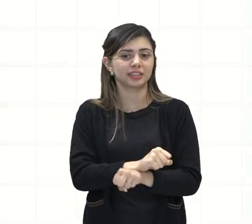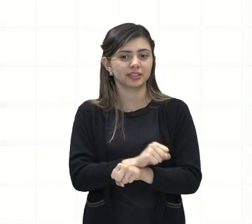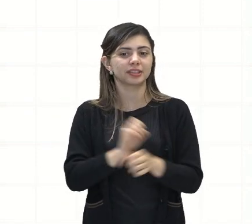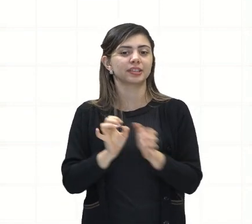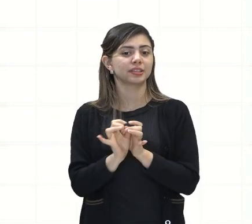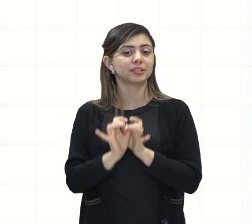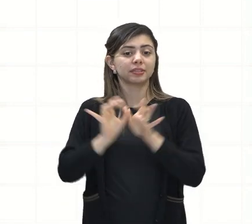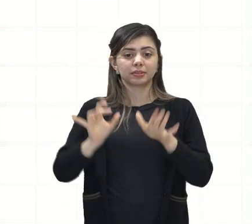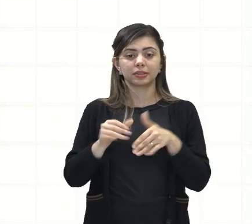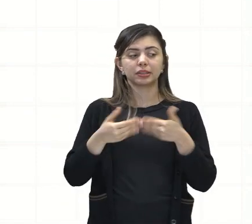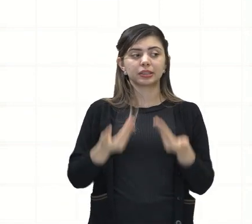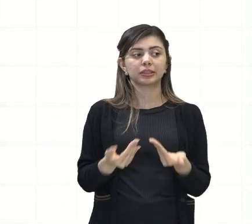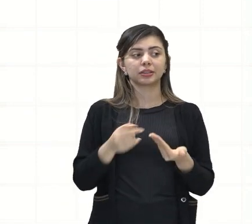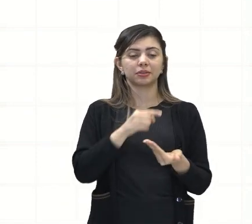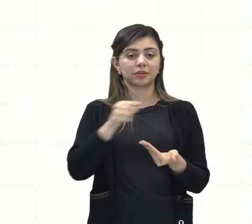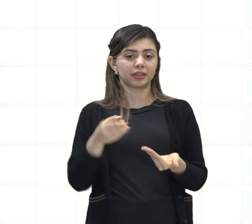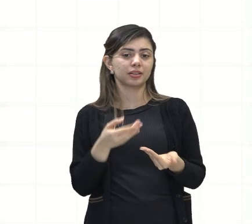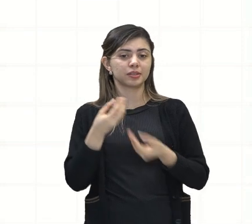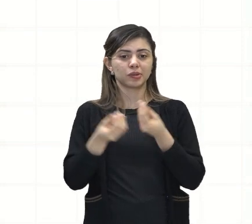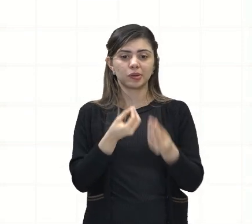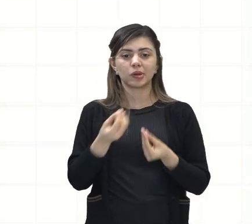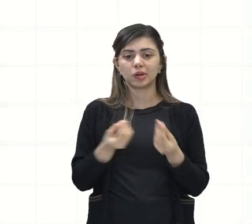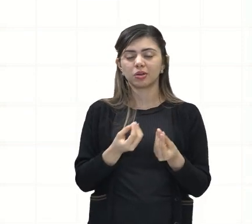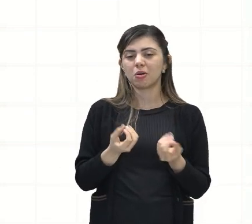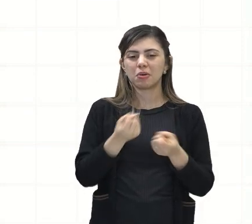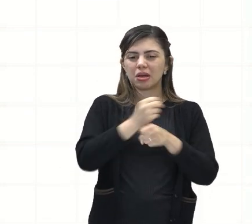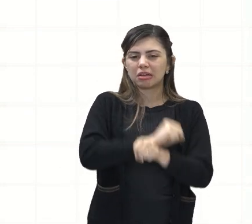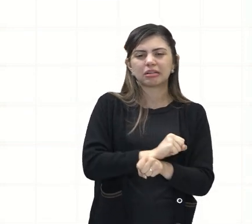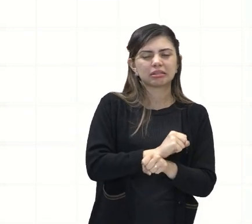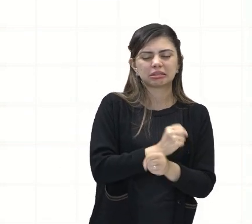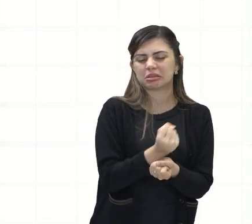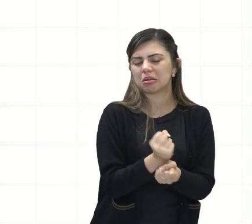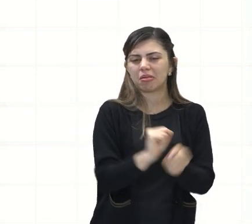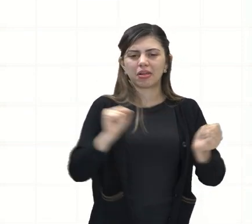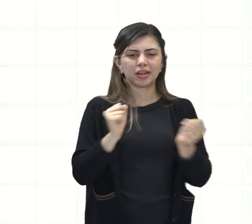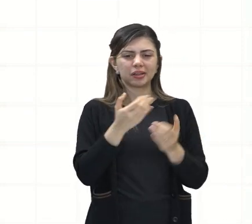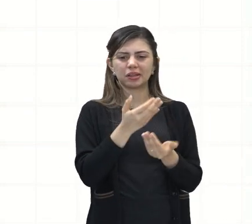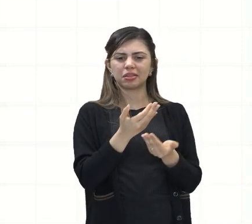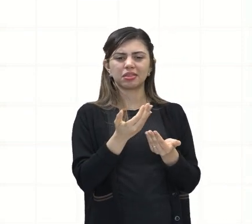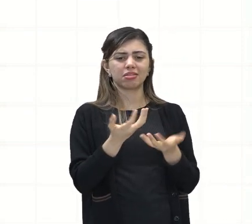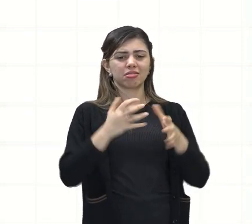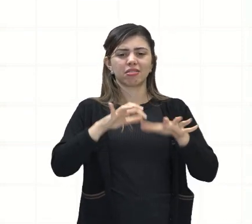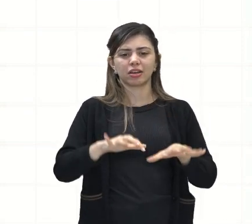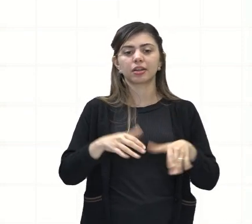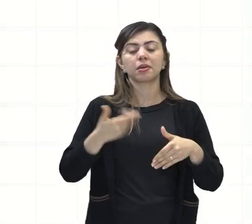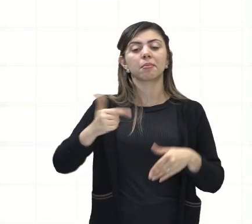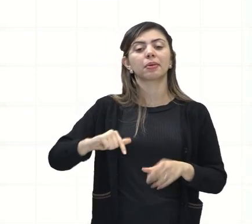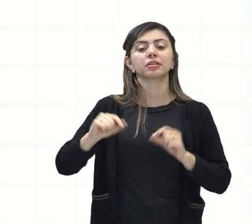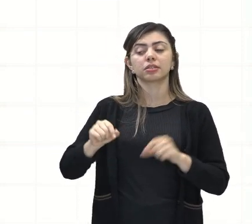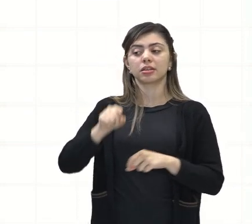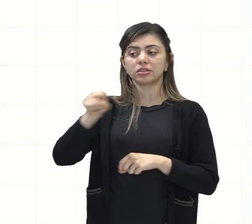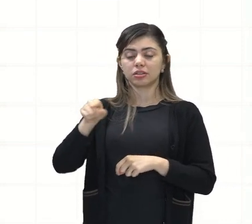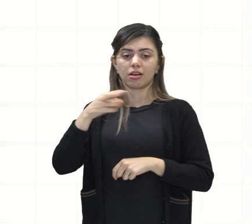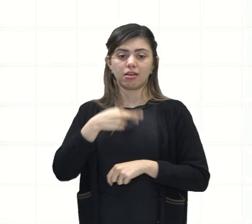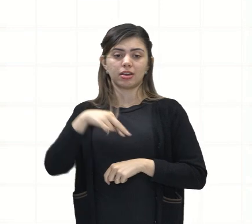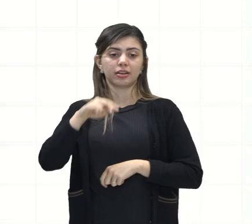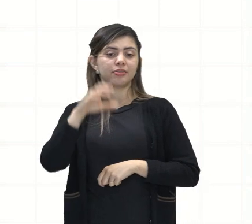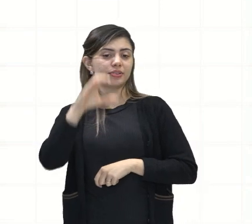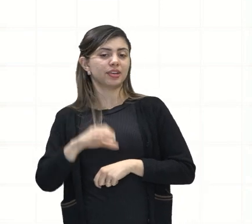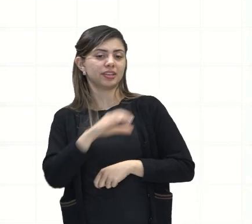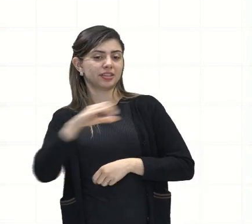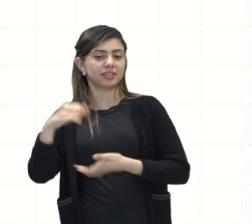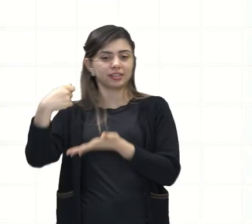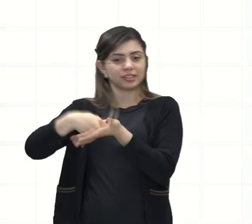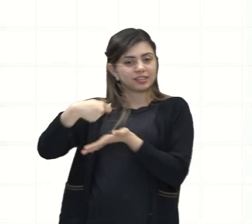que não se conformaram com a escravidão e a imposição da religião